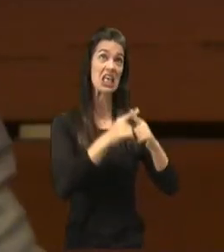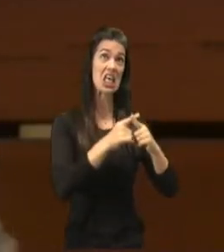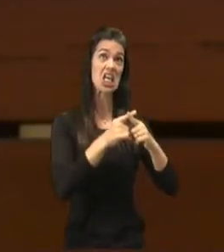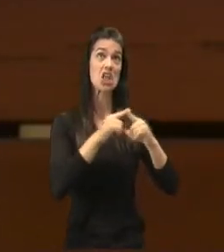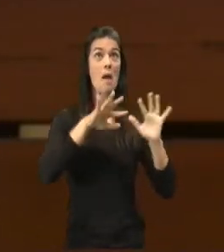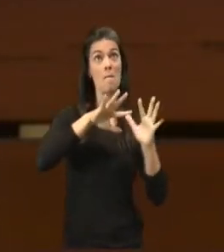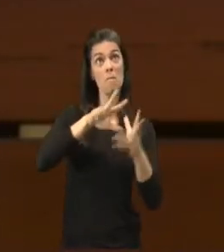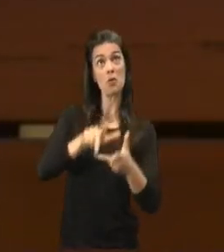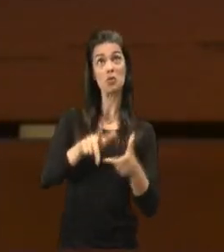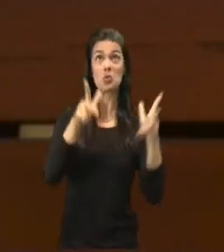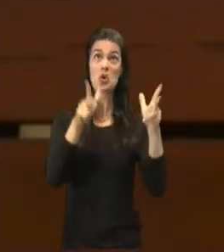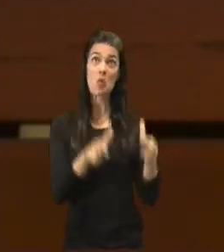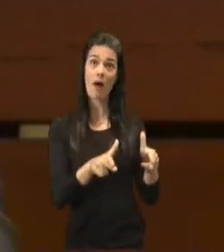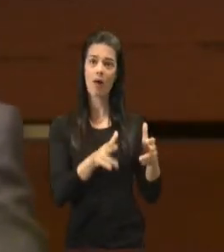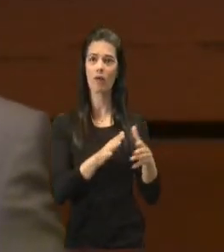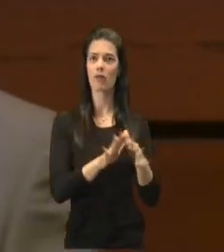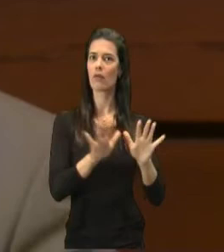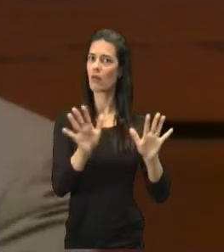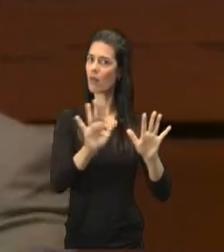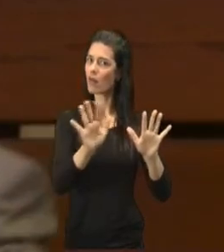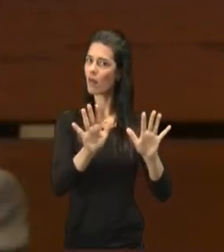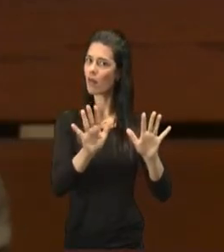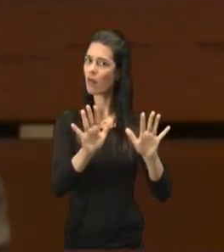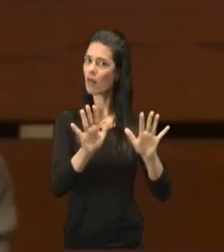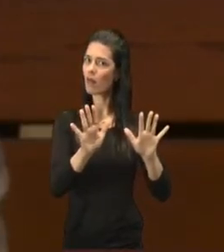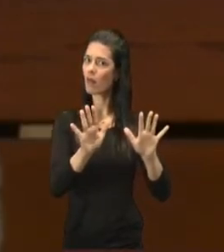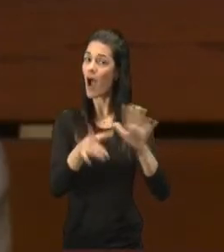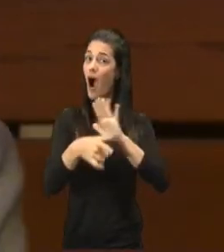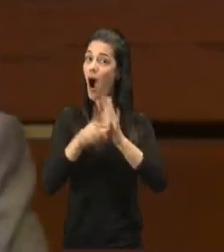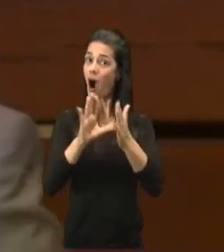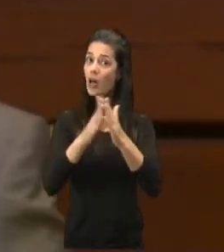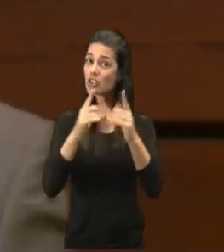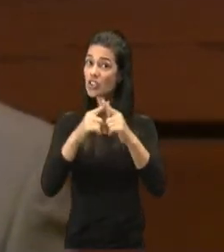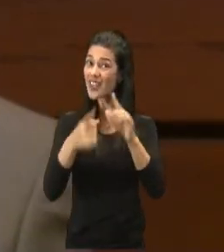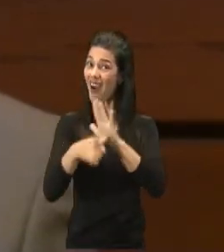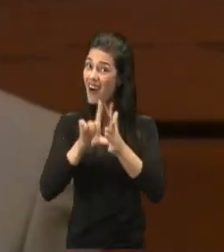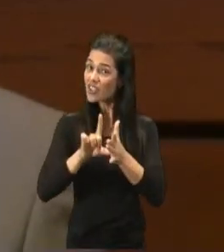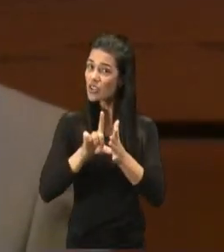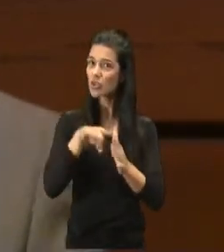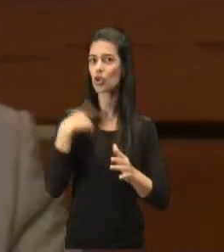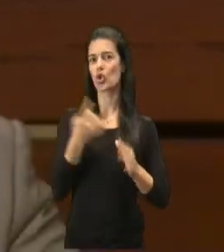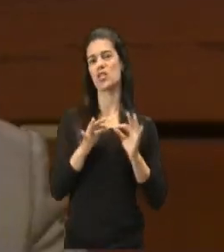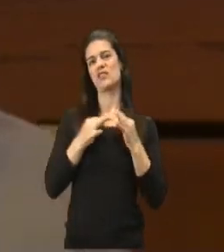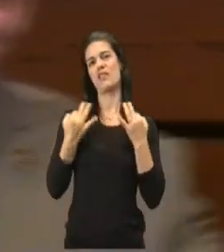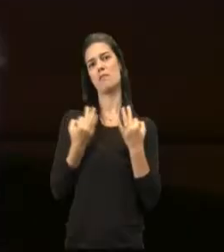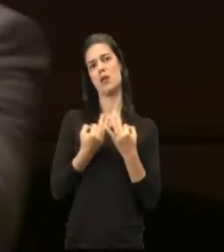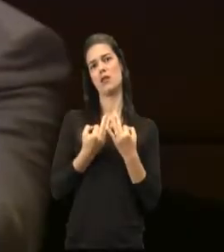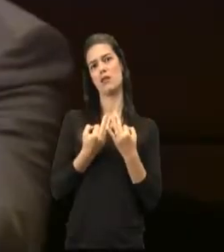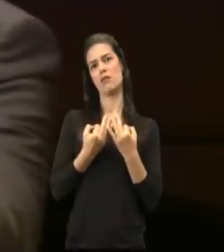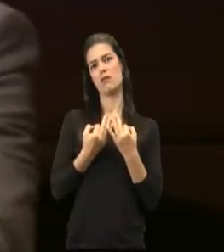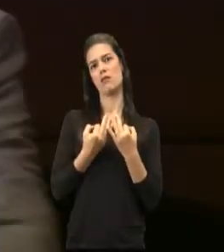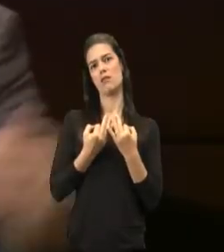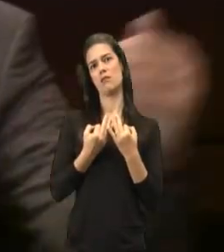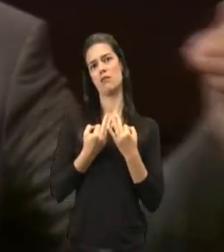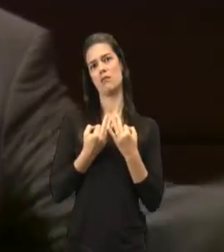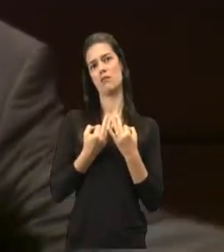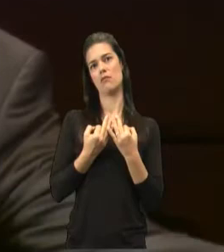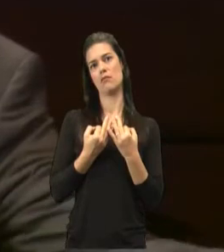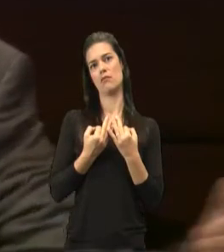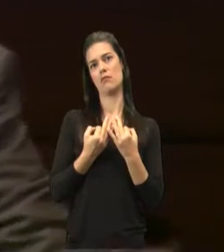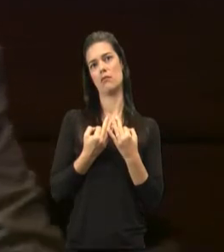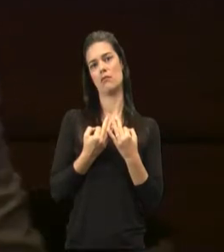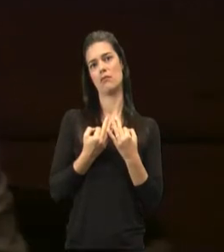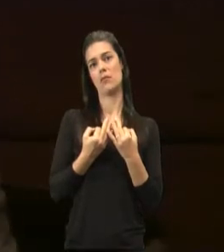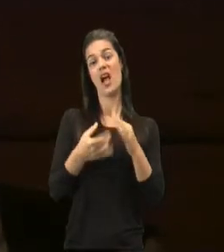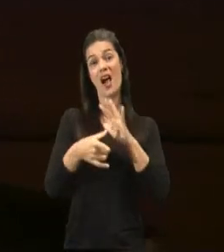a extensão. Antes de sermos igreja, nós somos família. Antes de sermos templo, nós somos uma